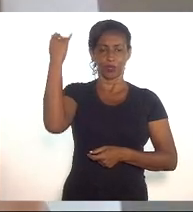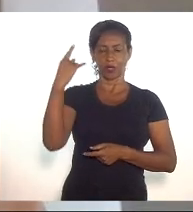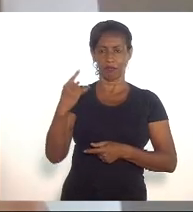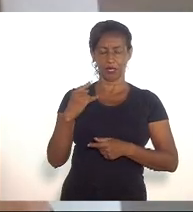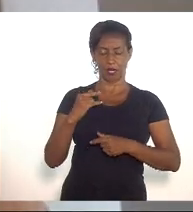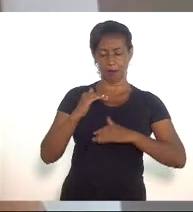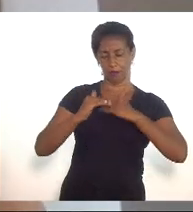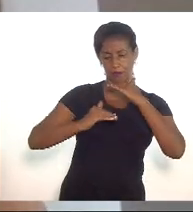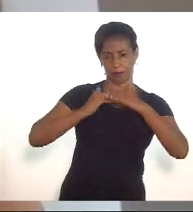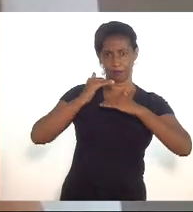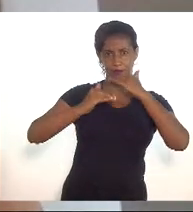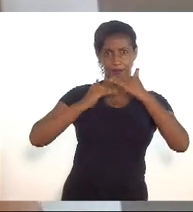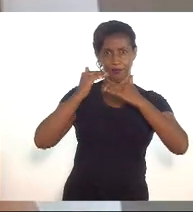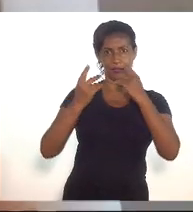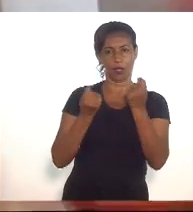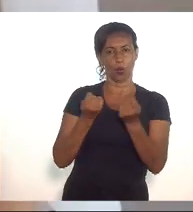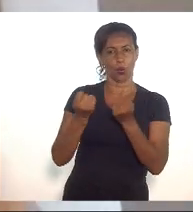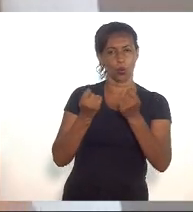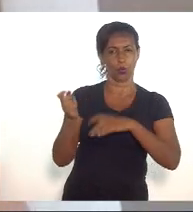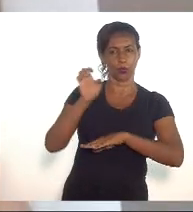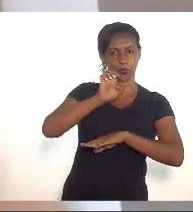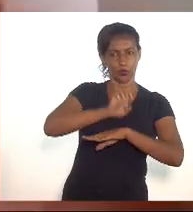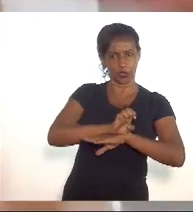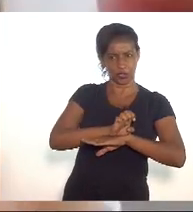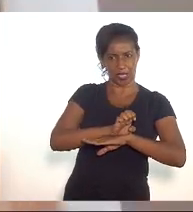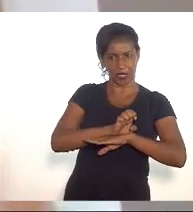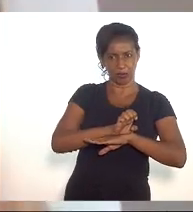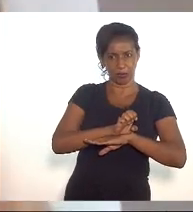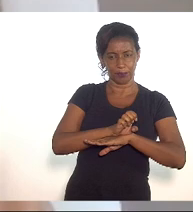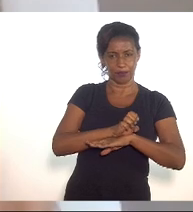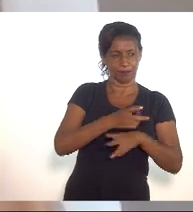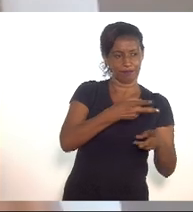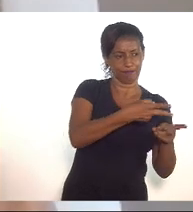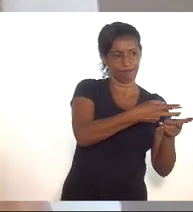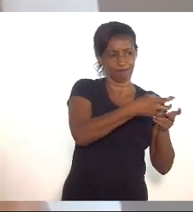Estado, e com isso irá puxar